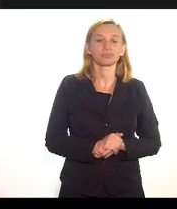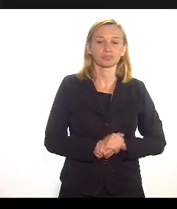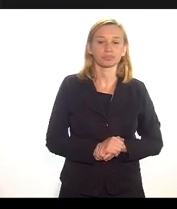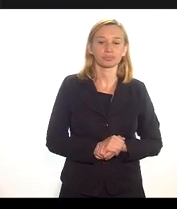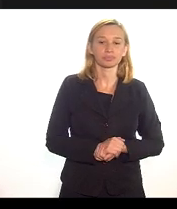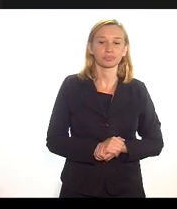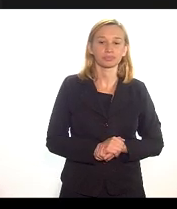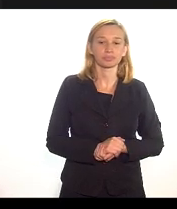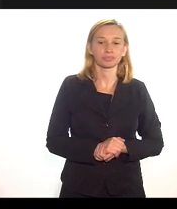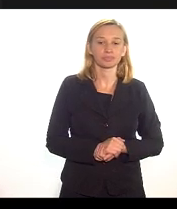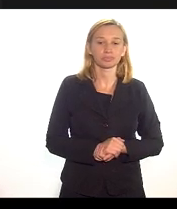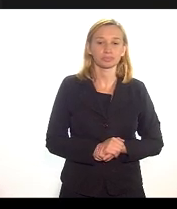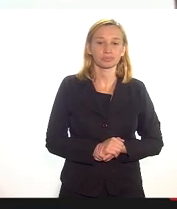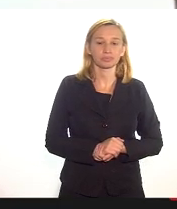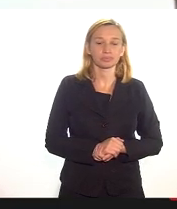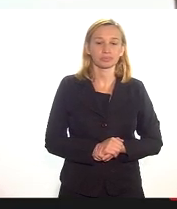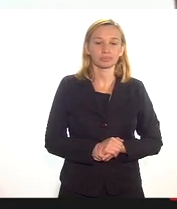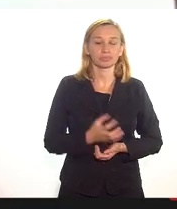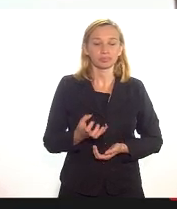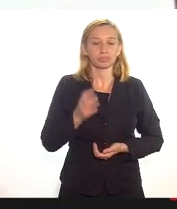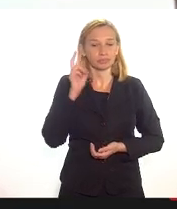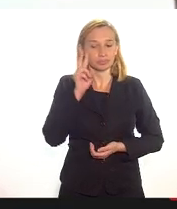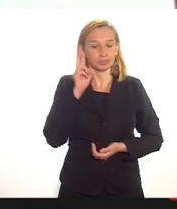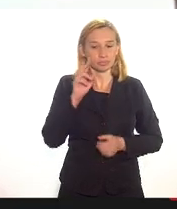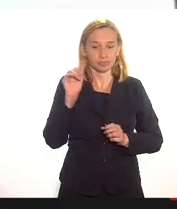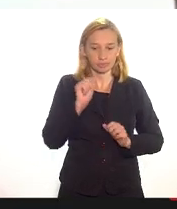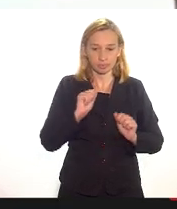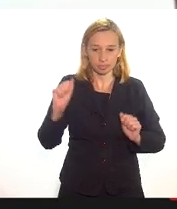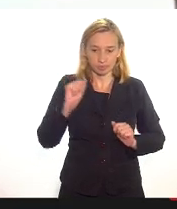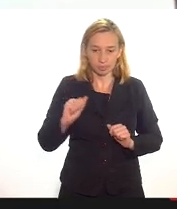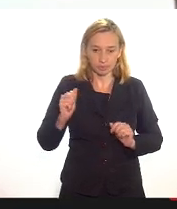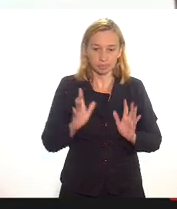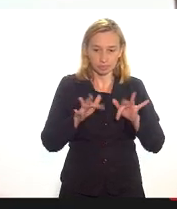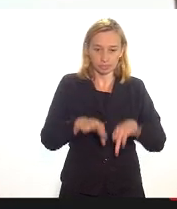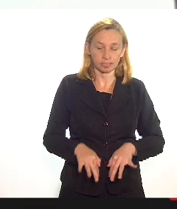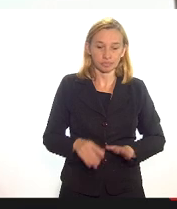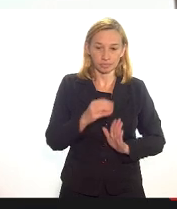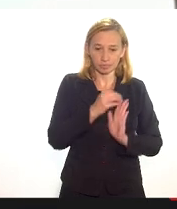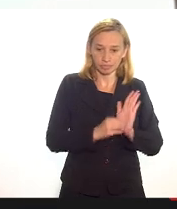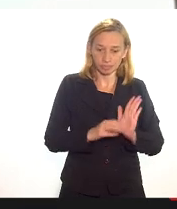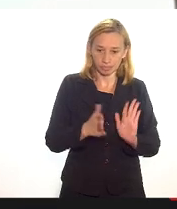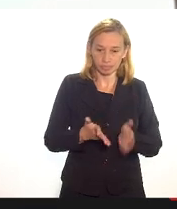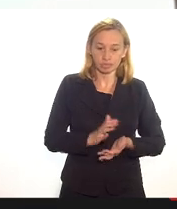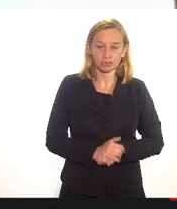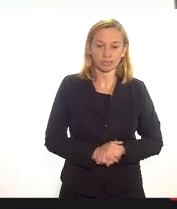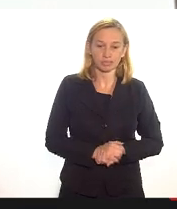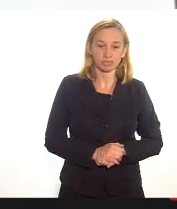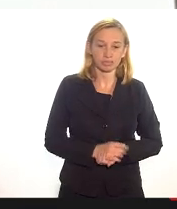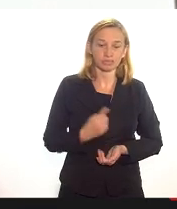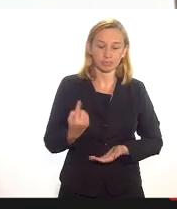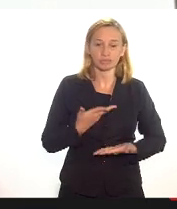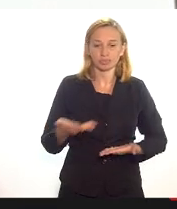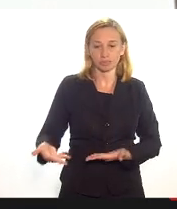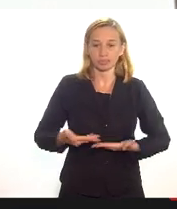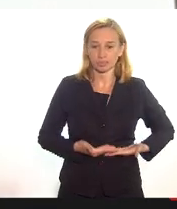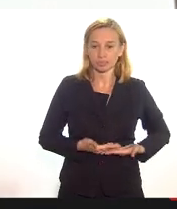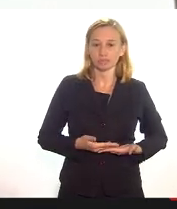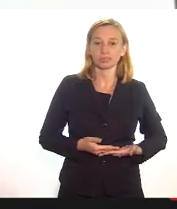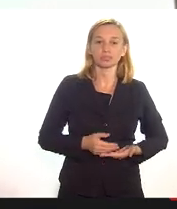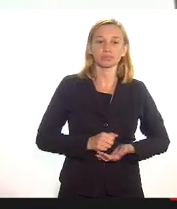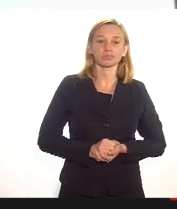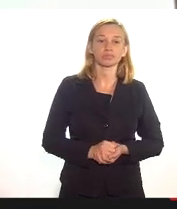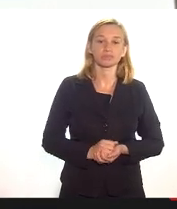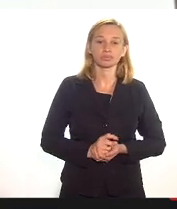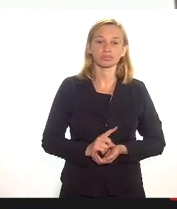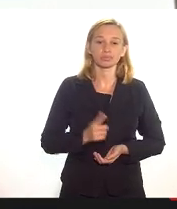Então, eu queria lembrar a assessoria para a gente fechar a redação do ofício e nós vamos convidar para participar